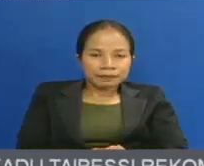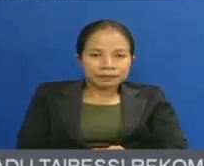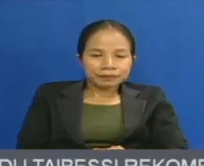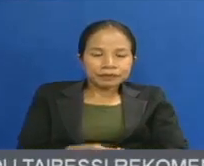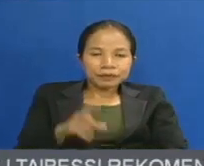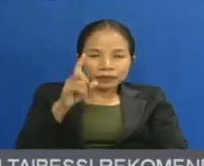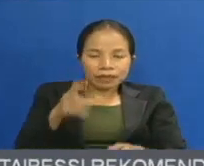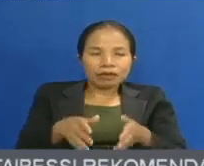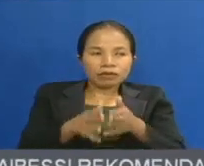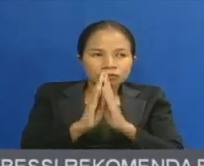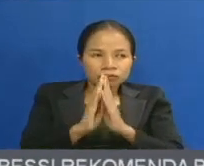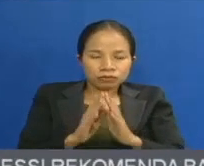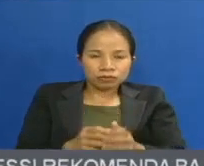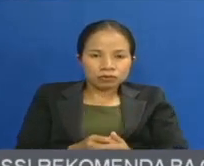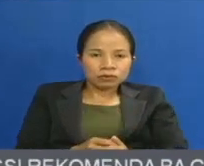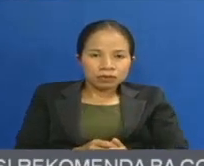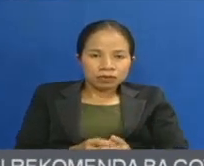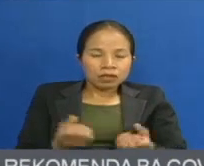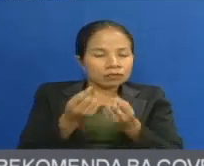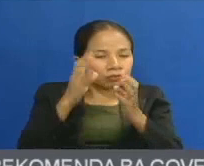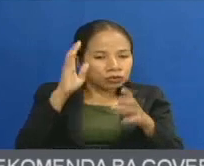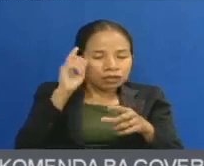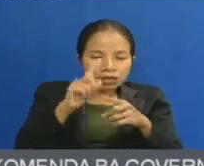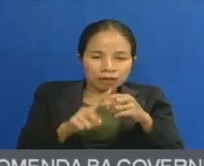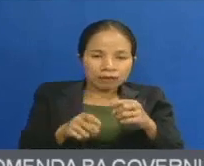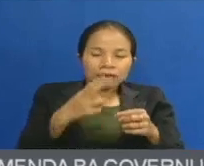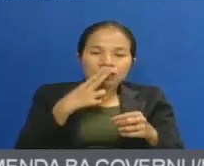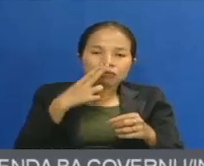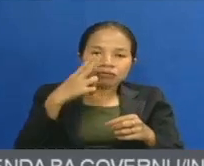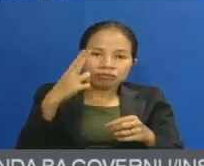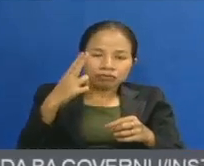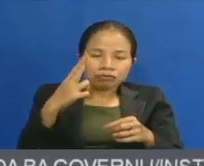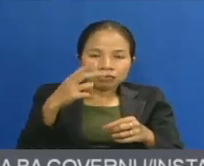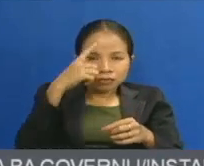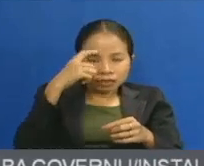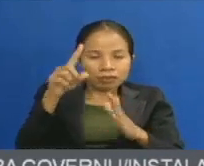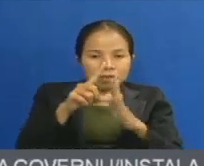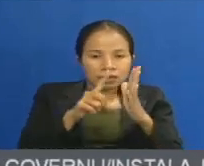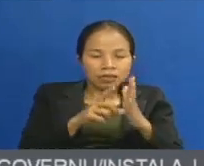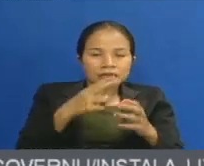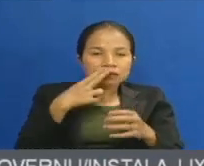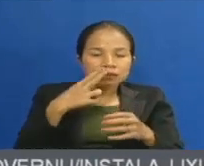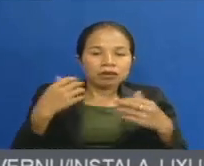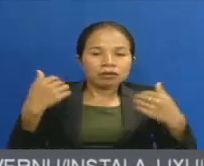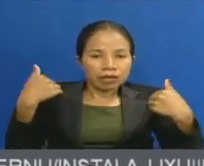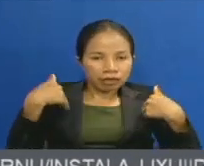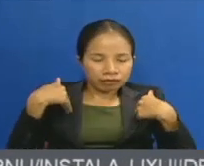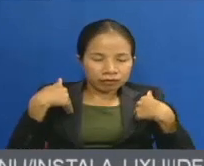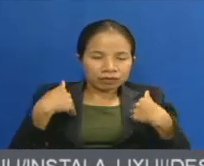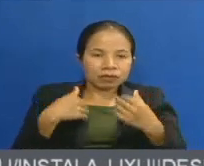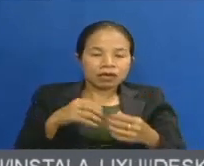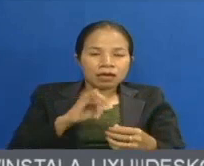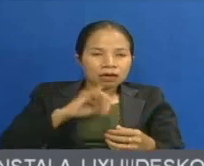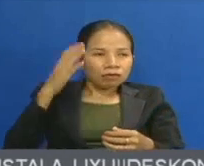maca, husse para atuele com motorista se la bele fuma. Também lei tabaco nem ia. Nemo Ramon,